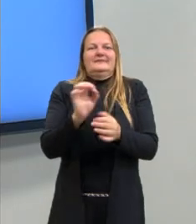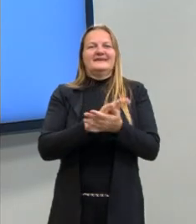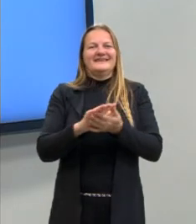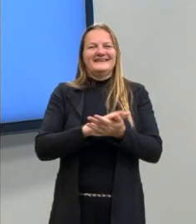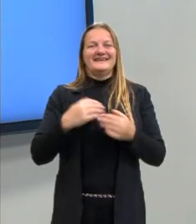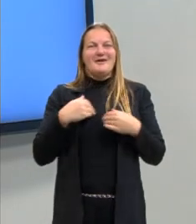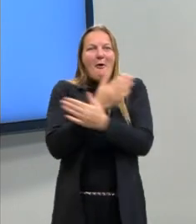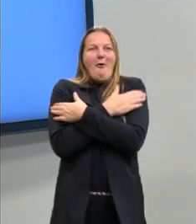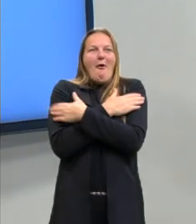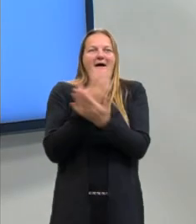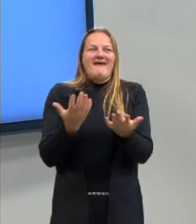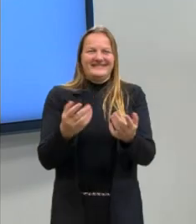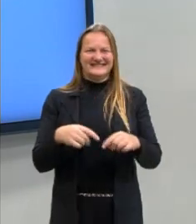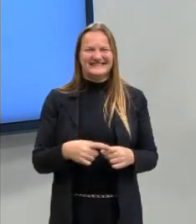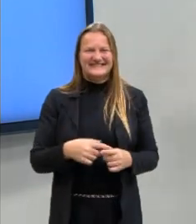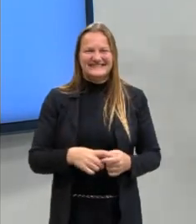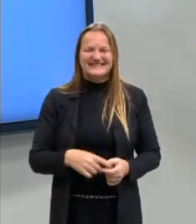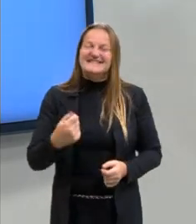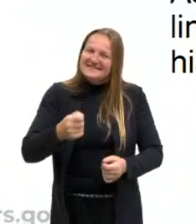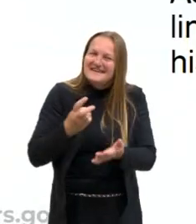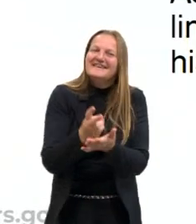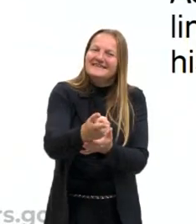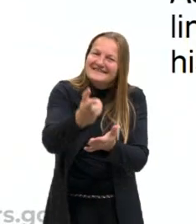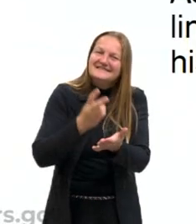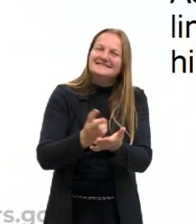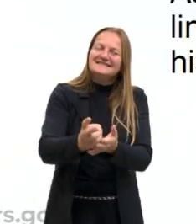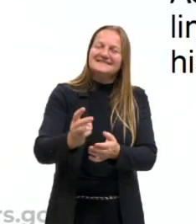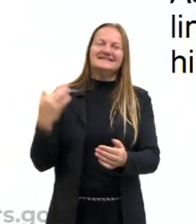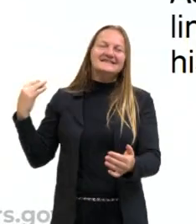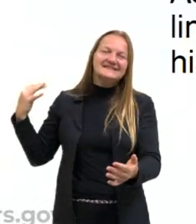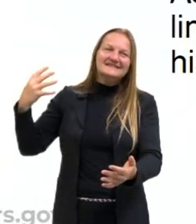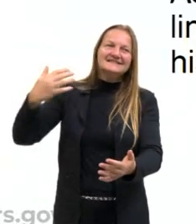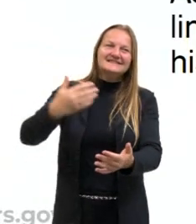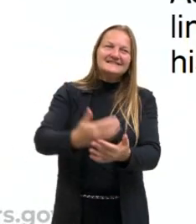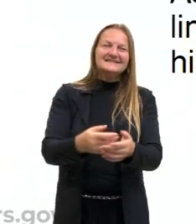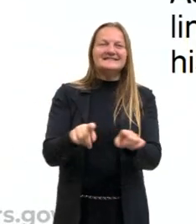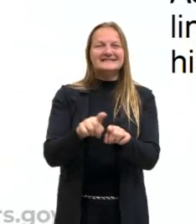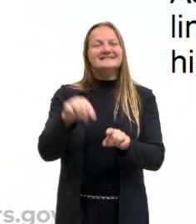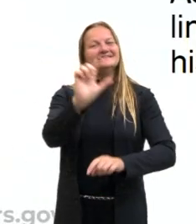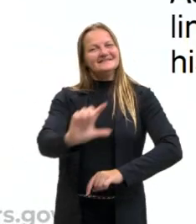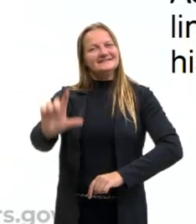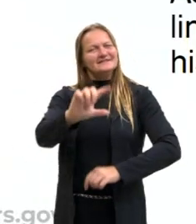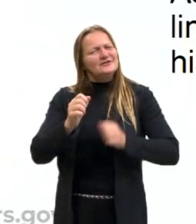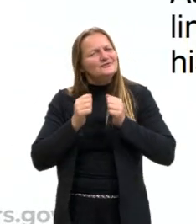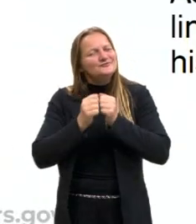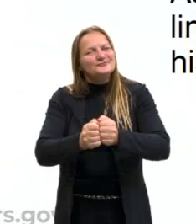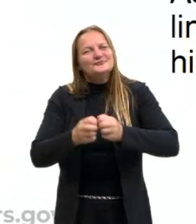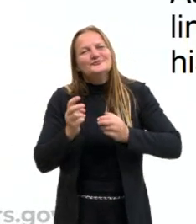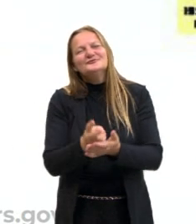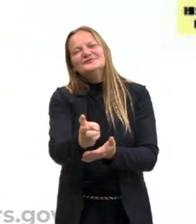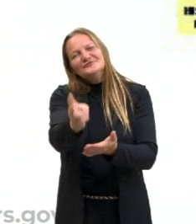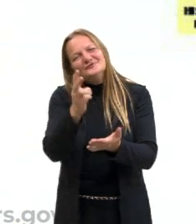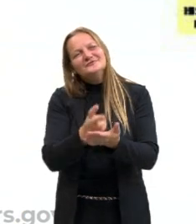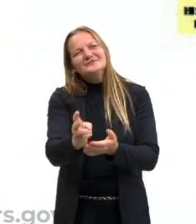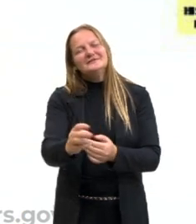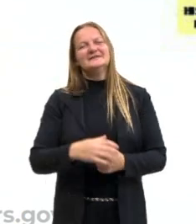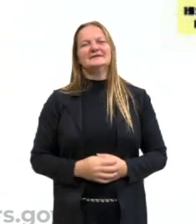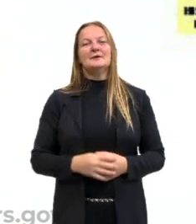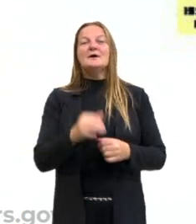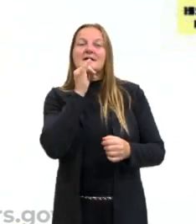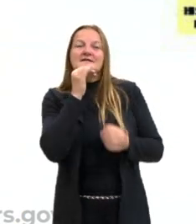aí não tem graça nenhuma né pessoal então vamos lá assim como a linha da história temos também a linha da literatura acompanhando todos os fatos históricos